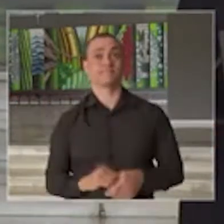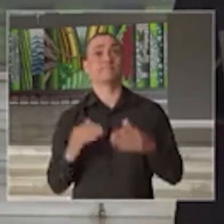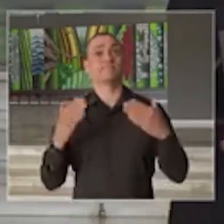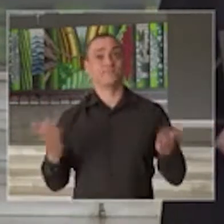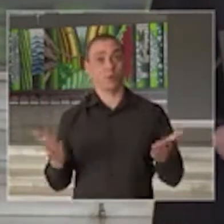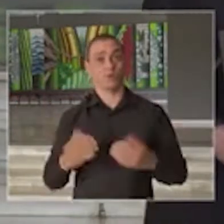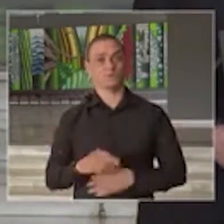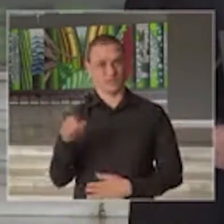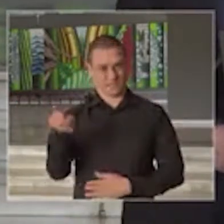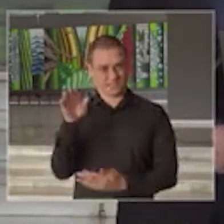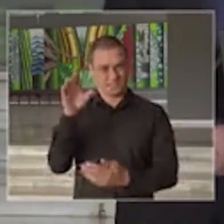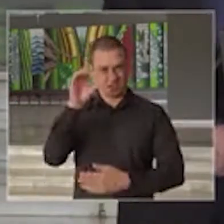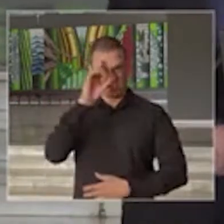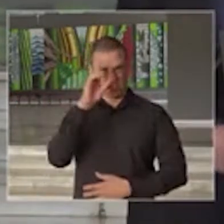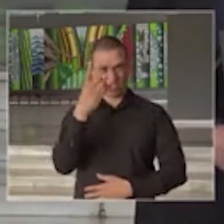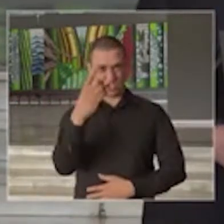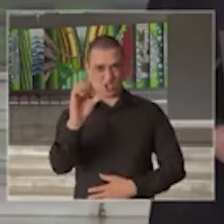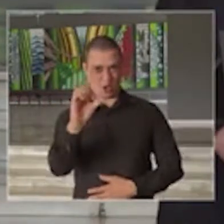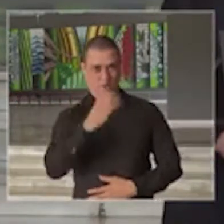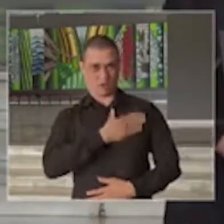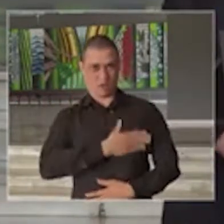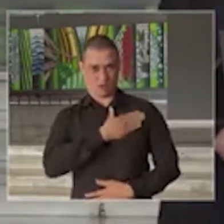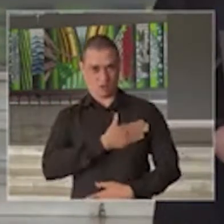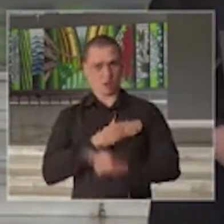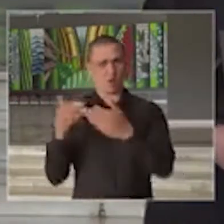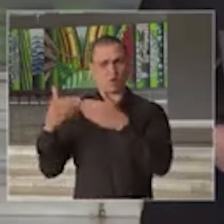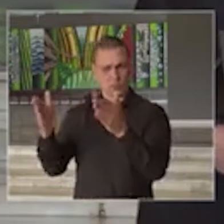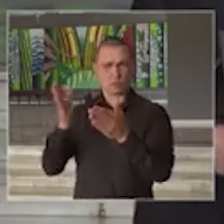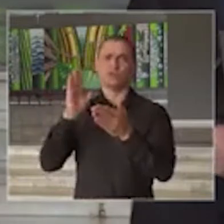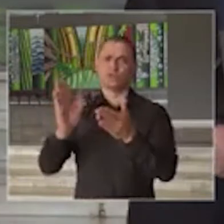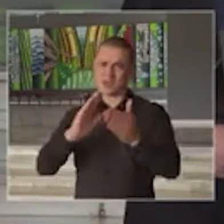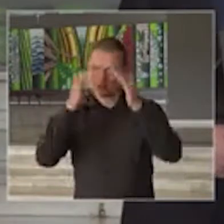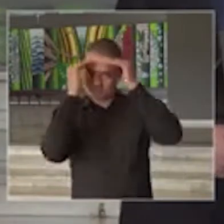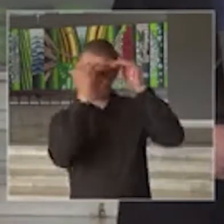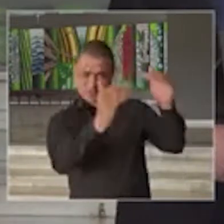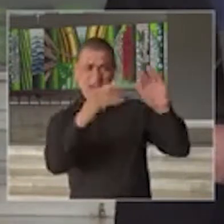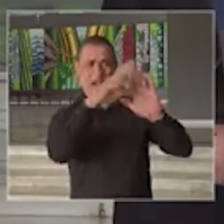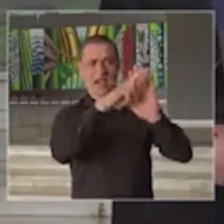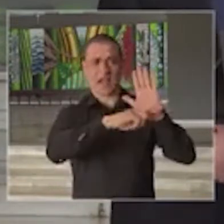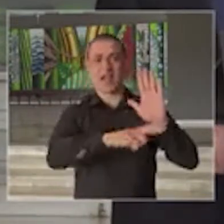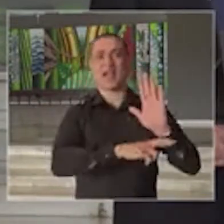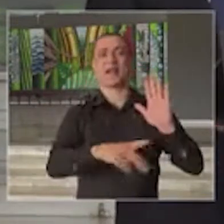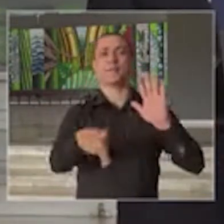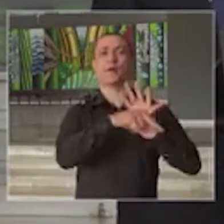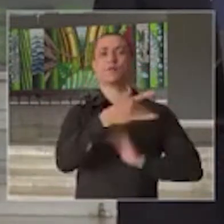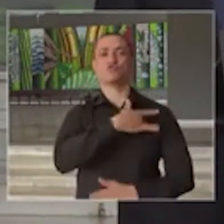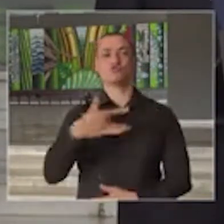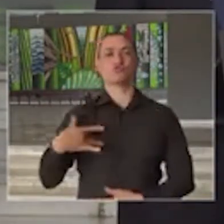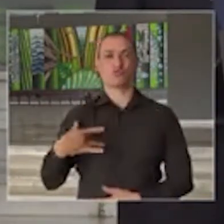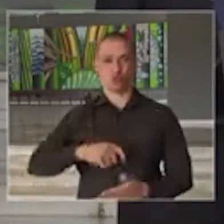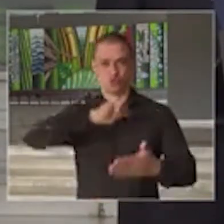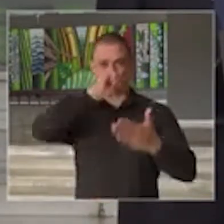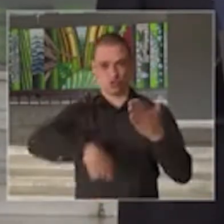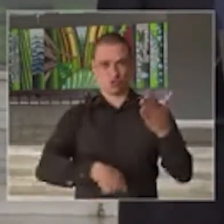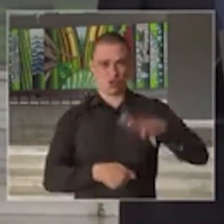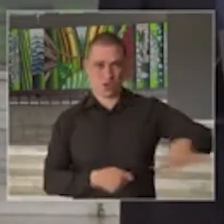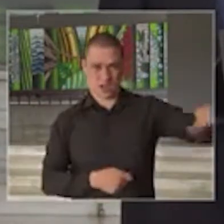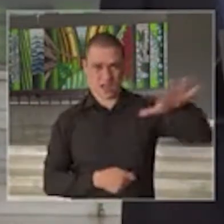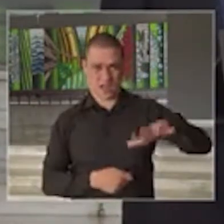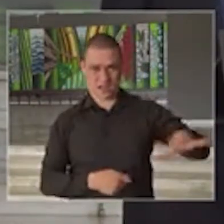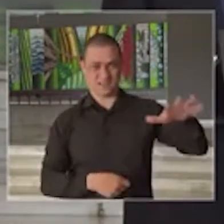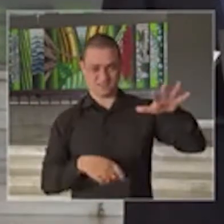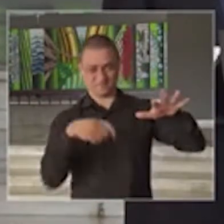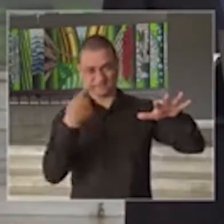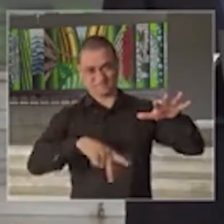essa abertura do e ela respeita todos os protocolos sanitários que a gente assinou com os setores produtivos